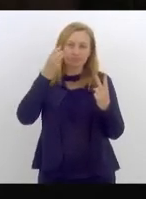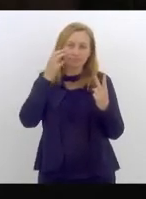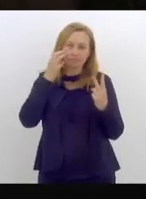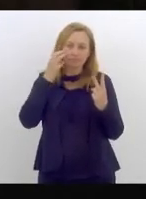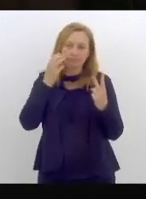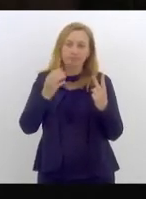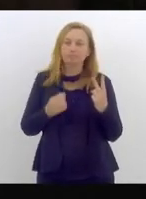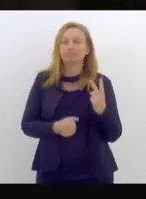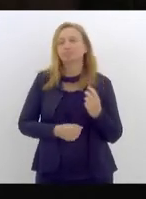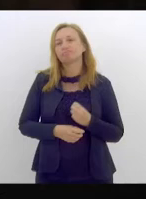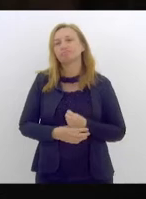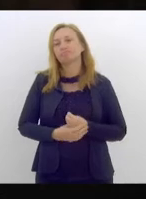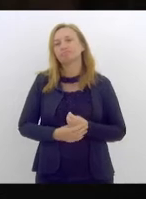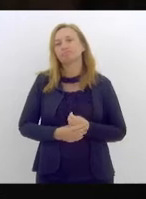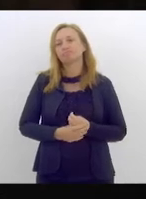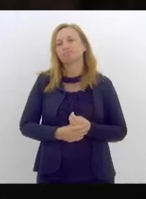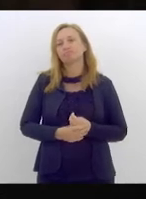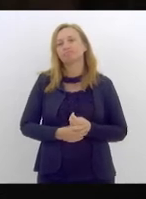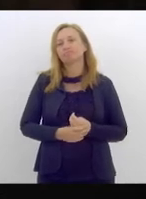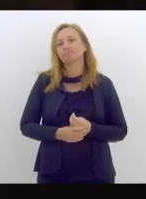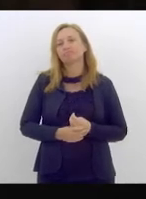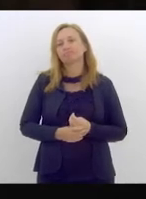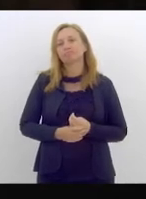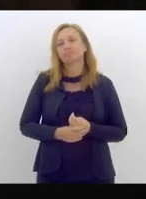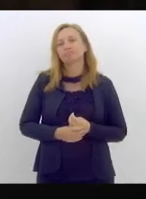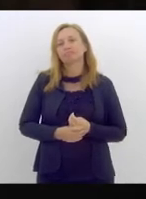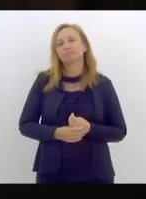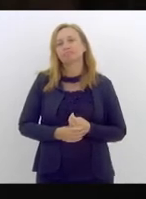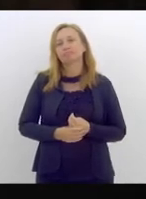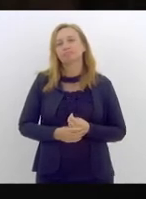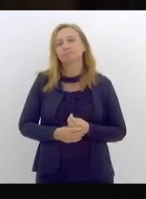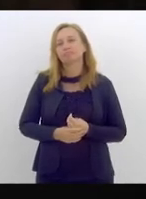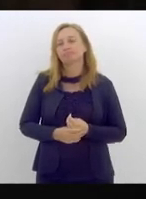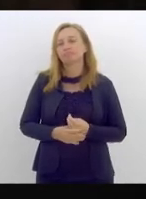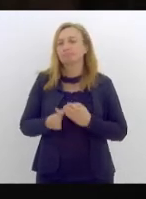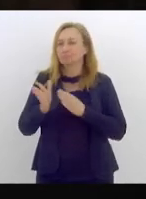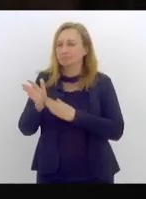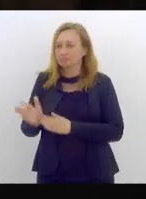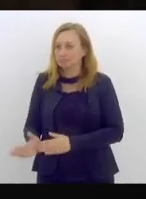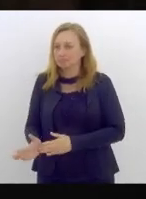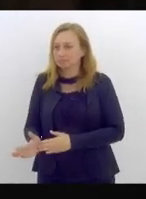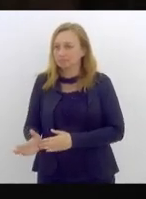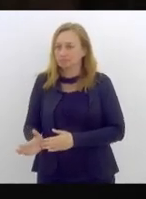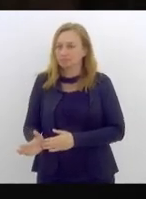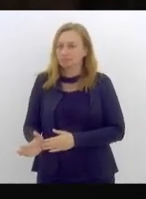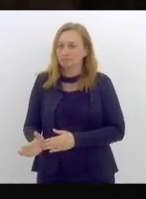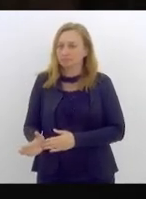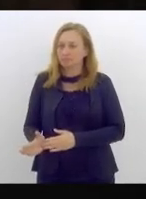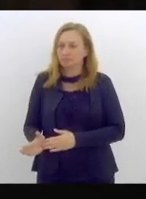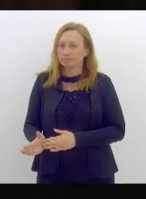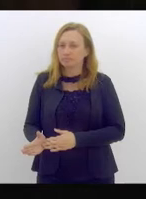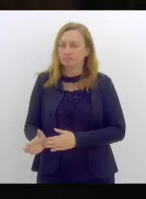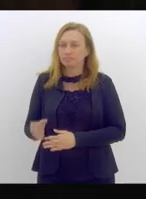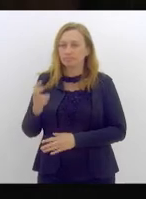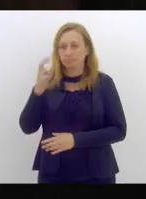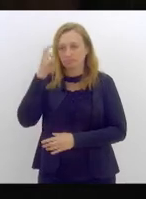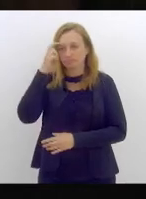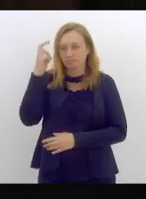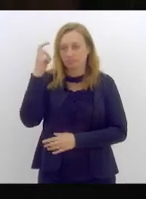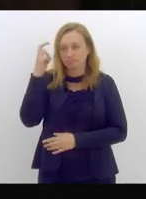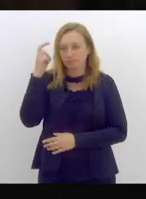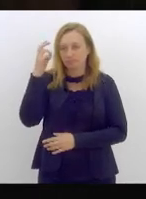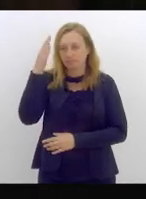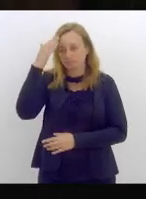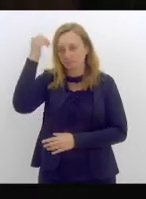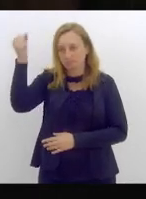Walter Carneiro lealdade aos padrões internacionais do saber e